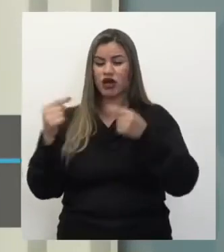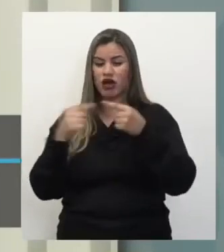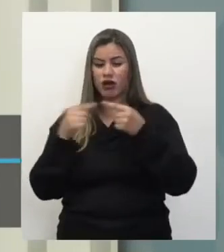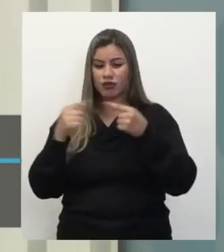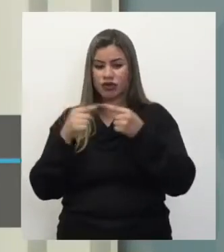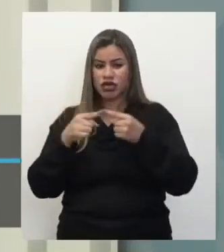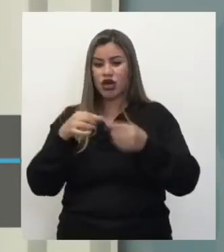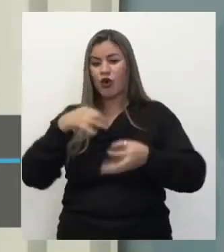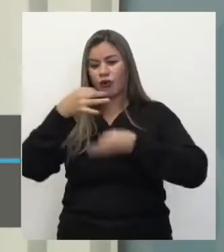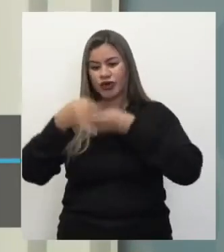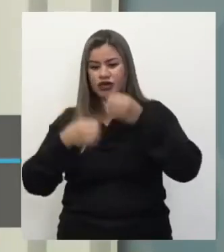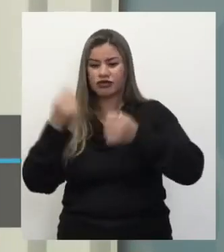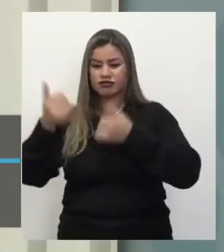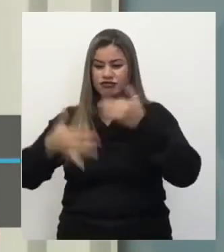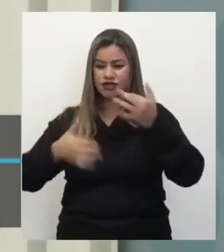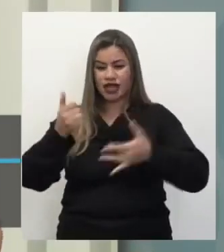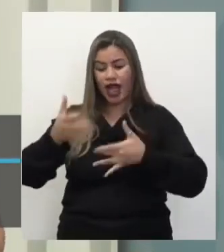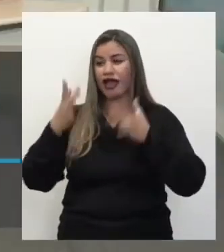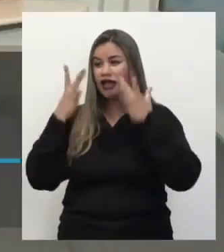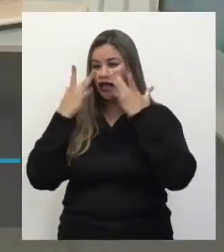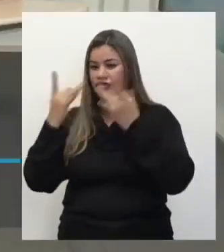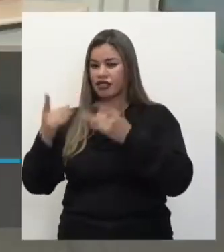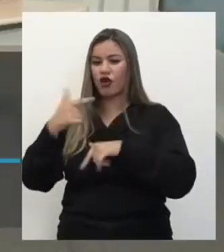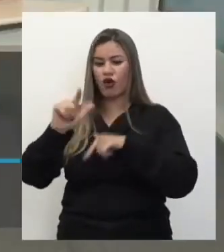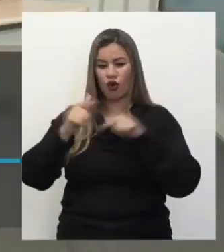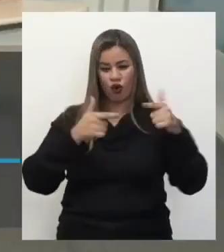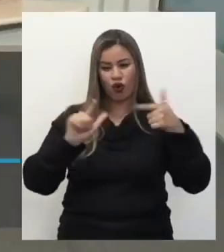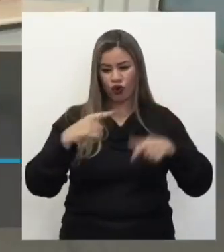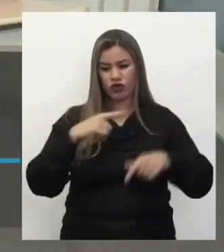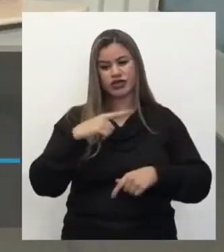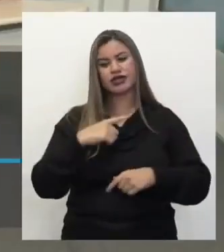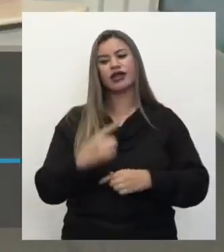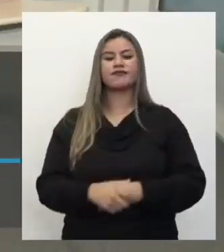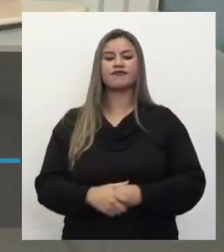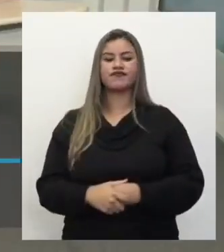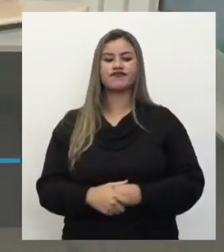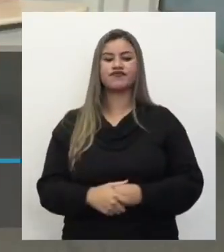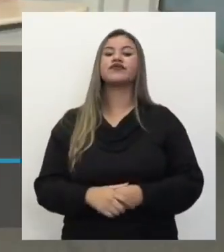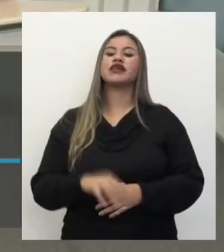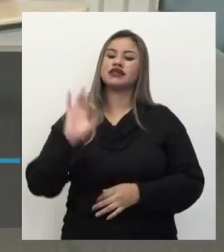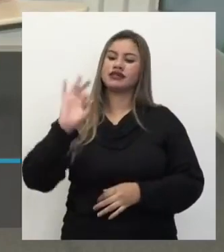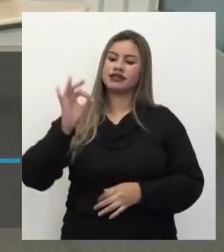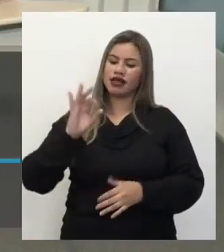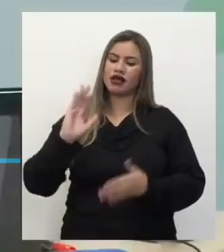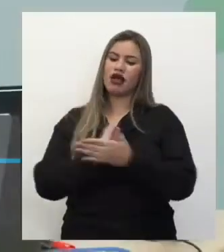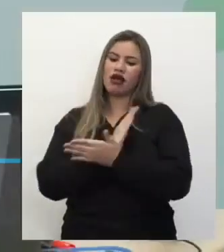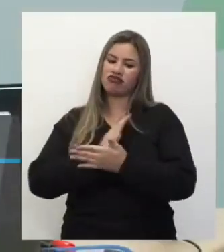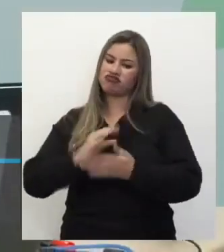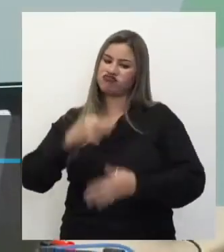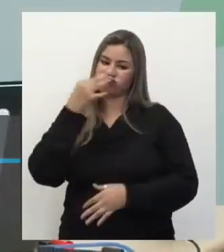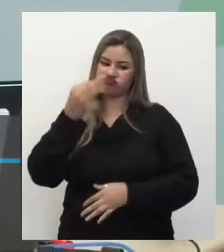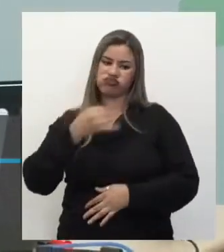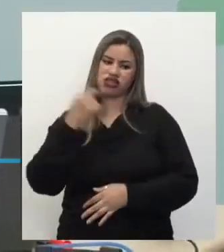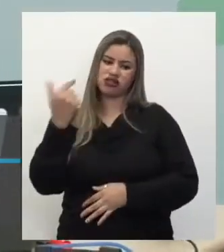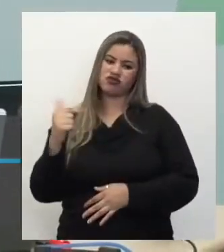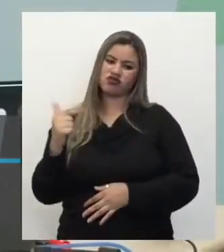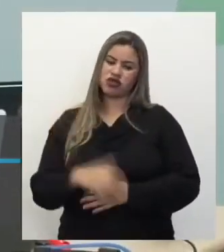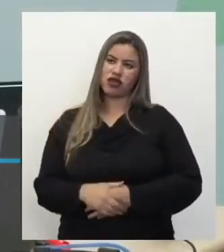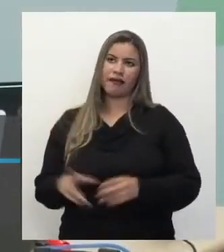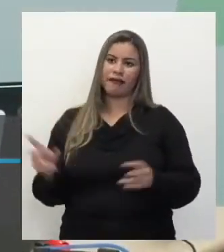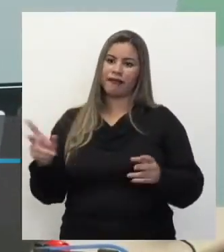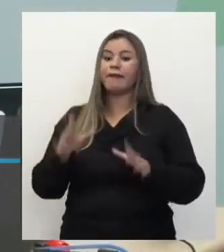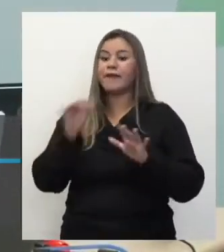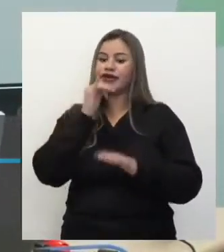e ouvir as dos outros. Claro. E é isso. É que de determinadas coisas não há opinião. Você vai falar assim, alguém claro. morreu e falar assim, merecia